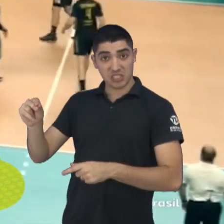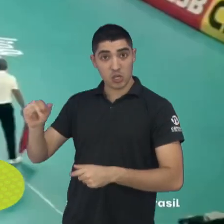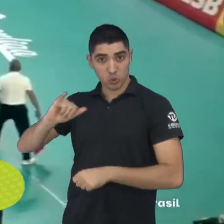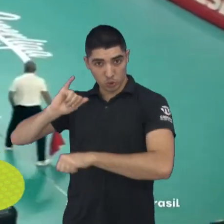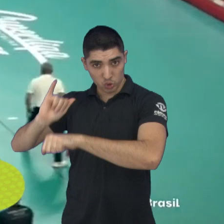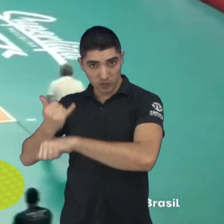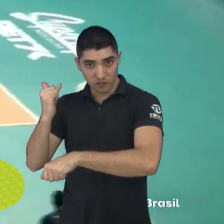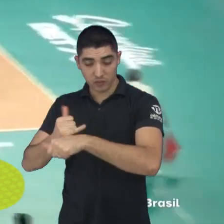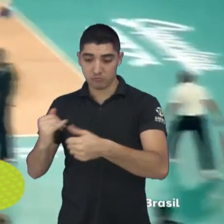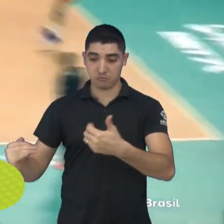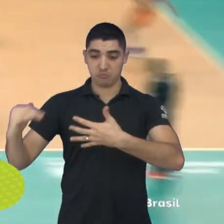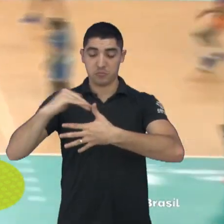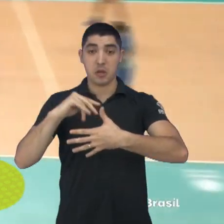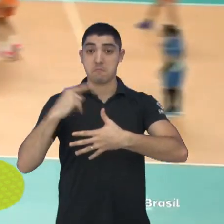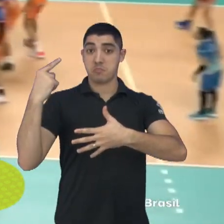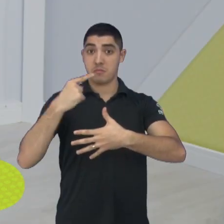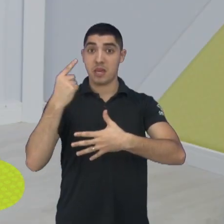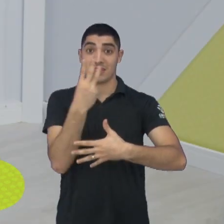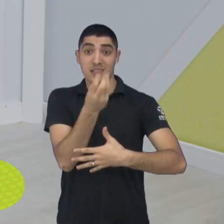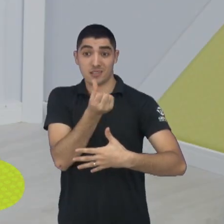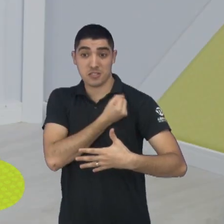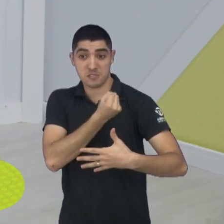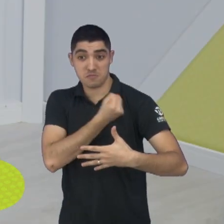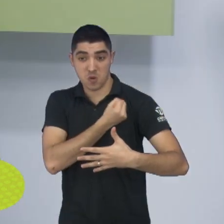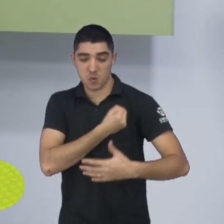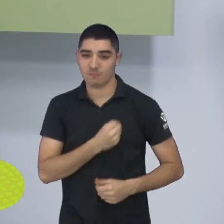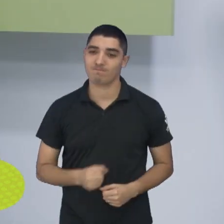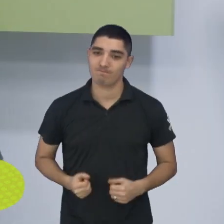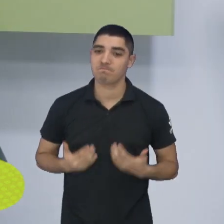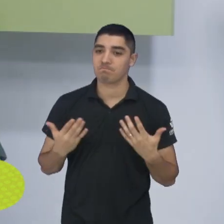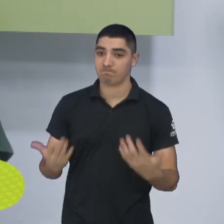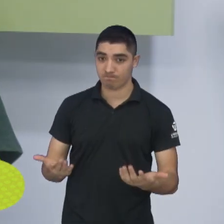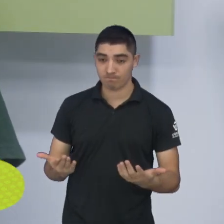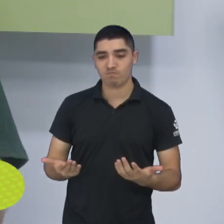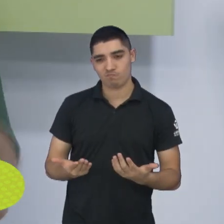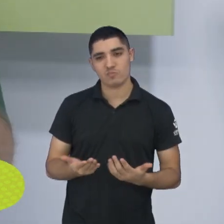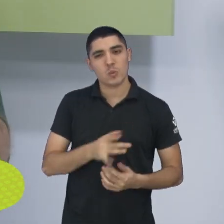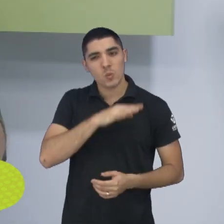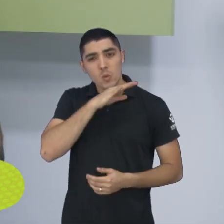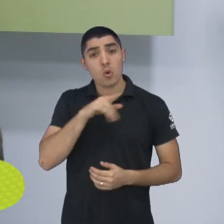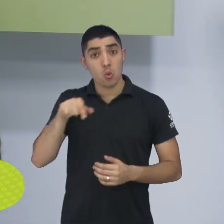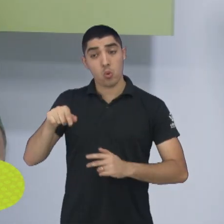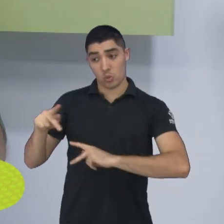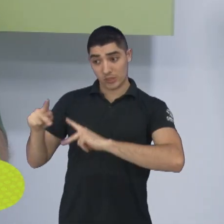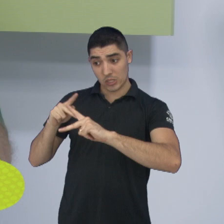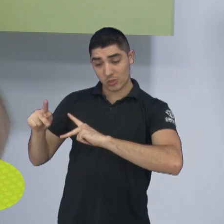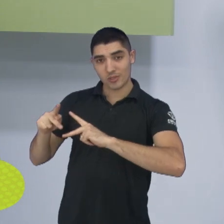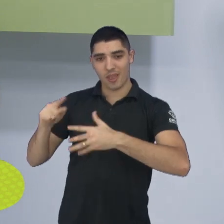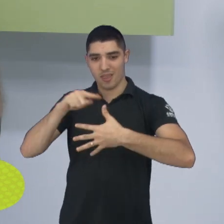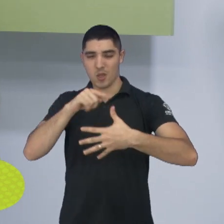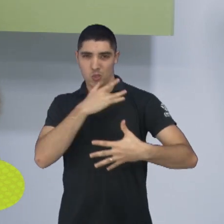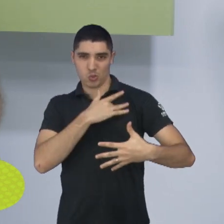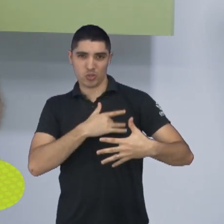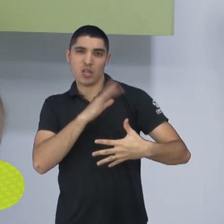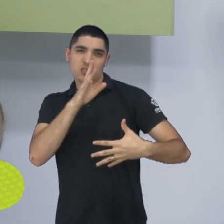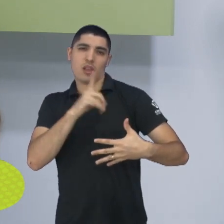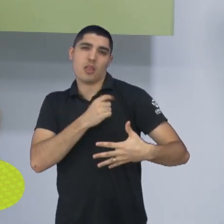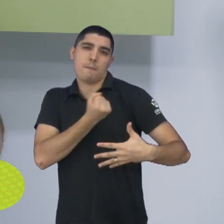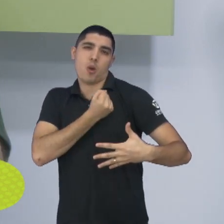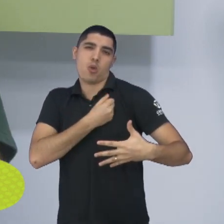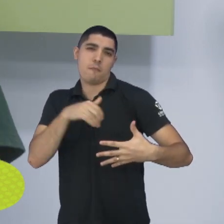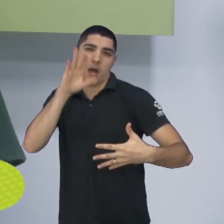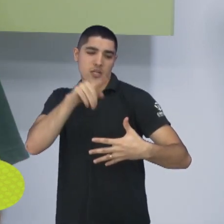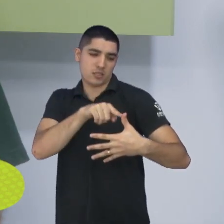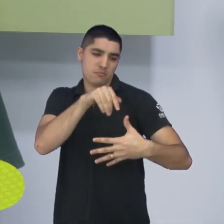líder com 36, Brunão. É ruim para o São José. O São José e o Cruzeiro têm uma gordura, né? Os dois times têm uma gordura boa aí